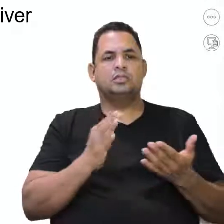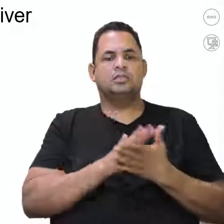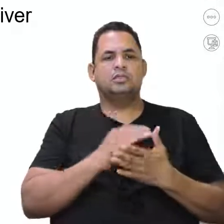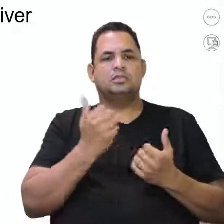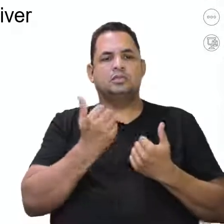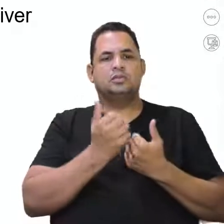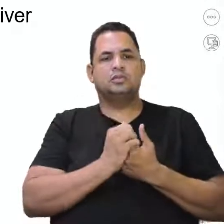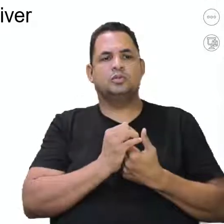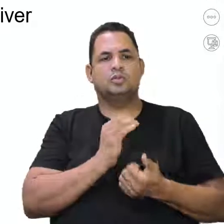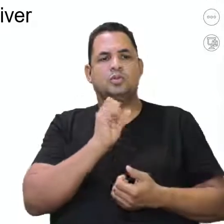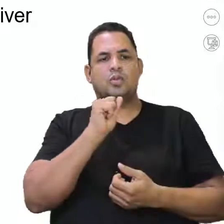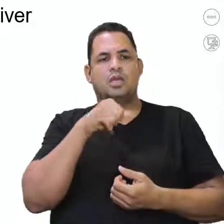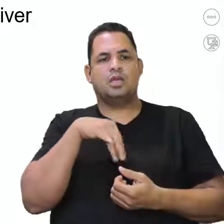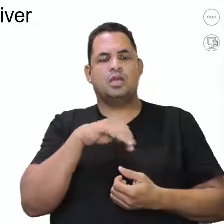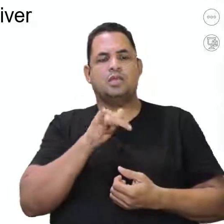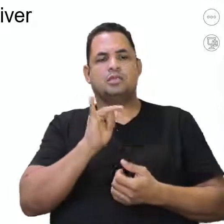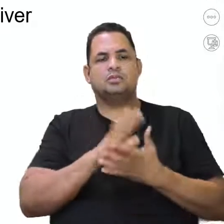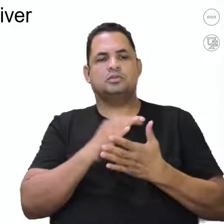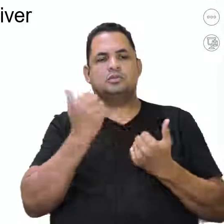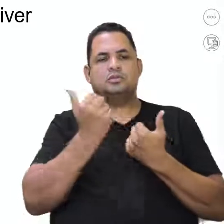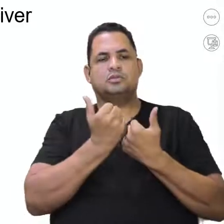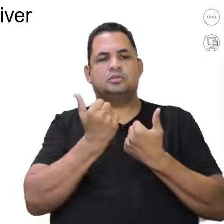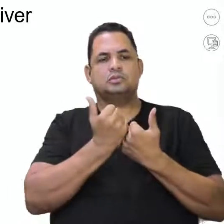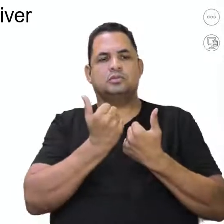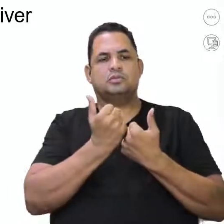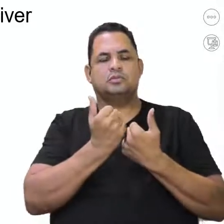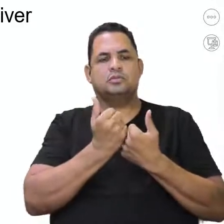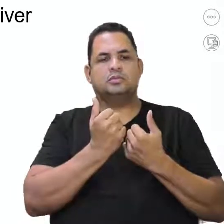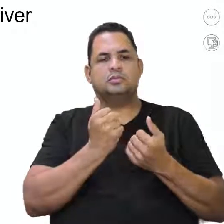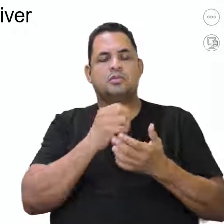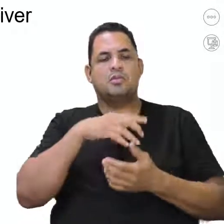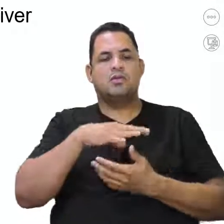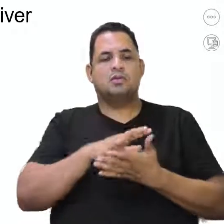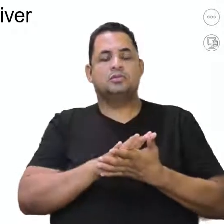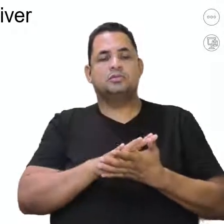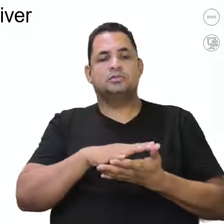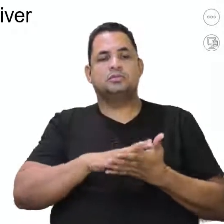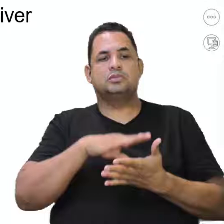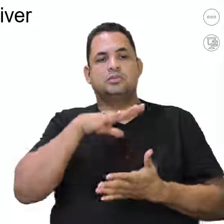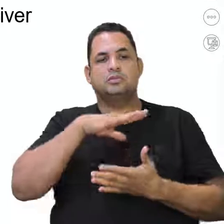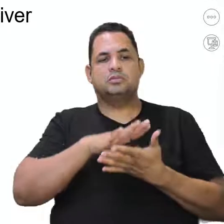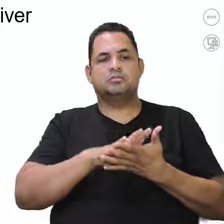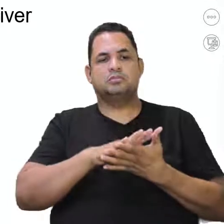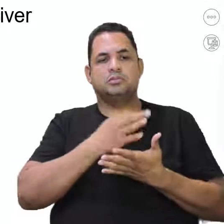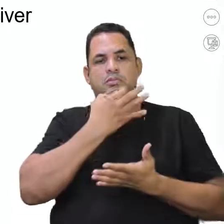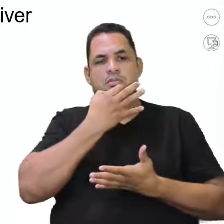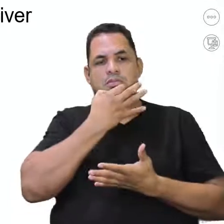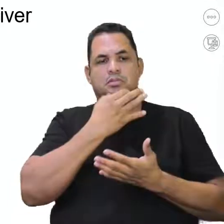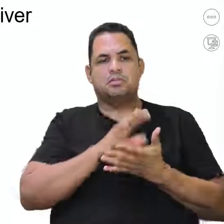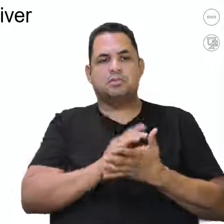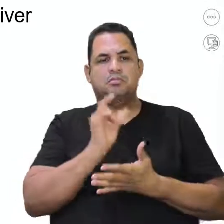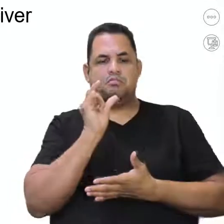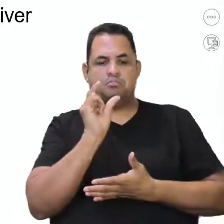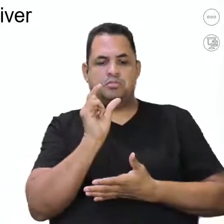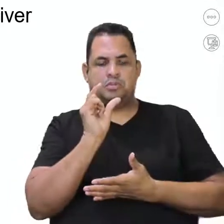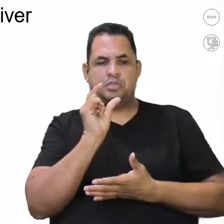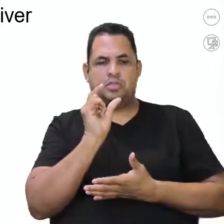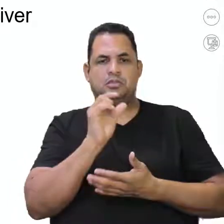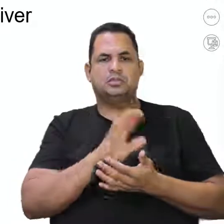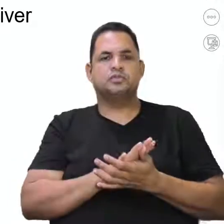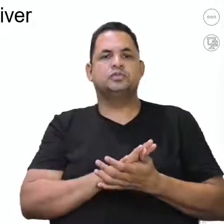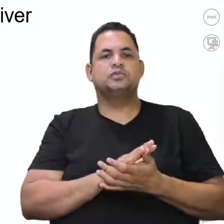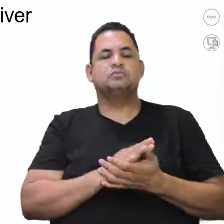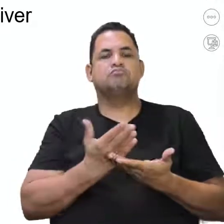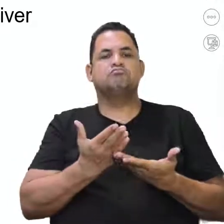substitui em português, substitui em inglês todas essas palavras em português. Maravilha, uma palavra bem